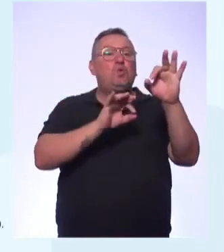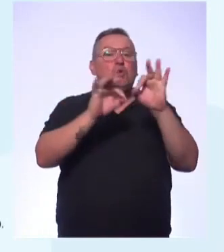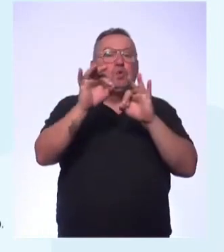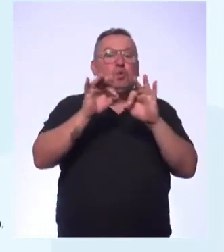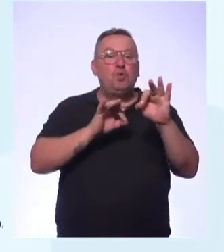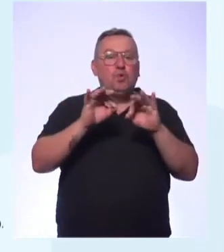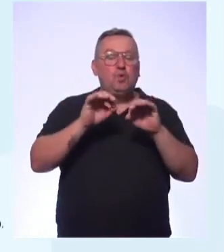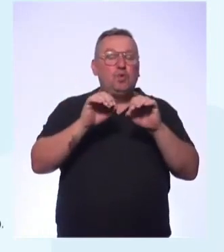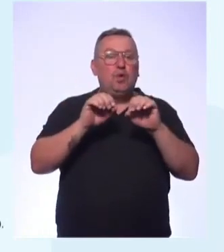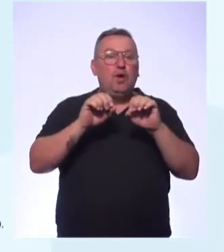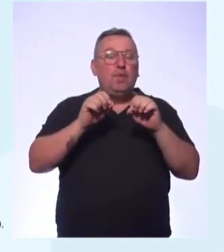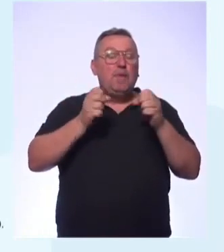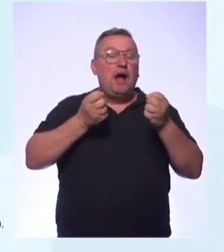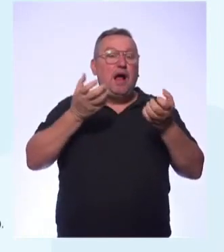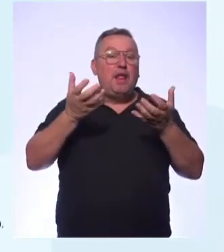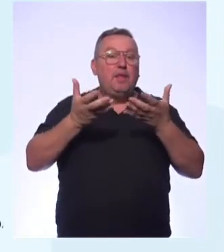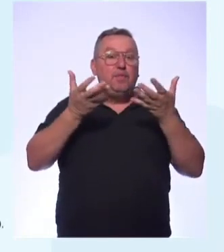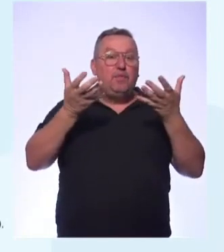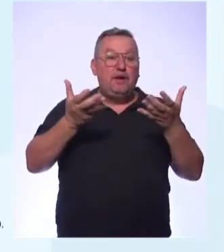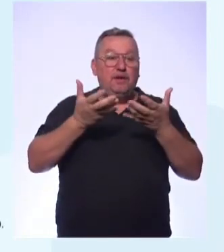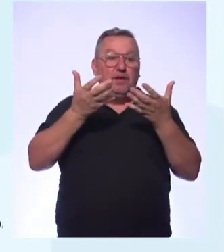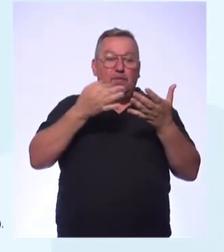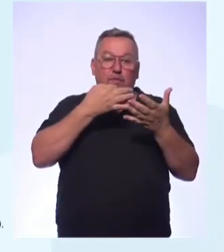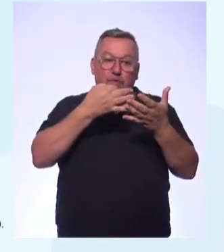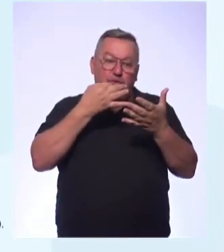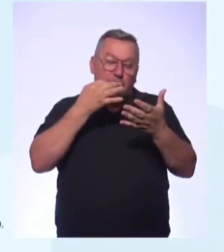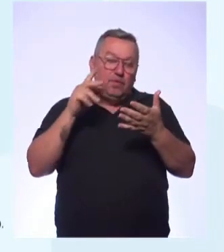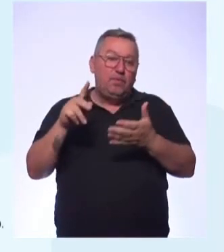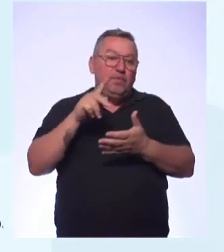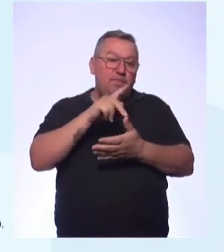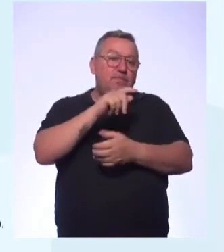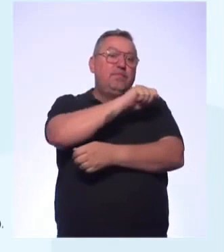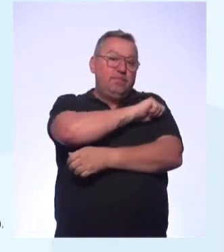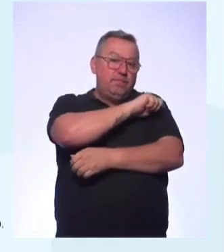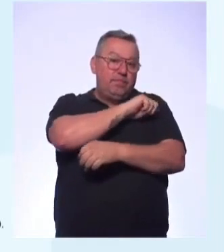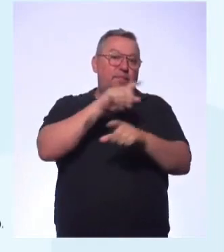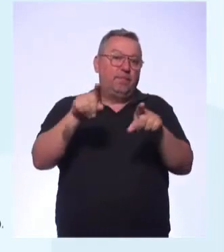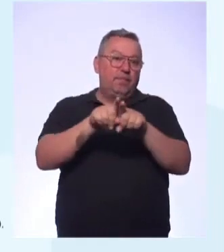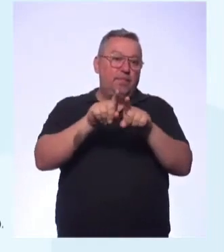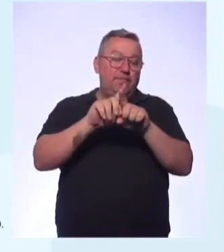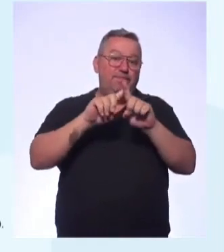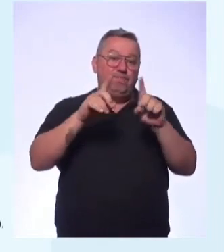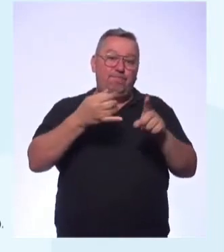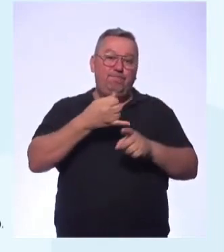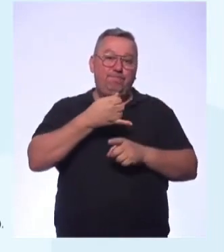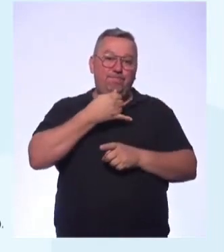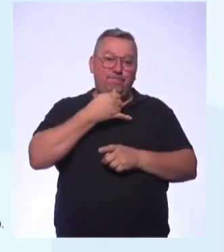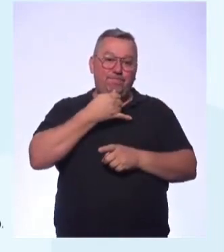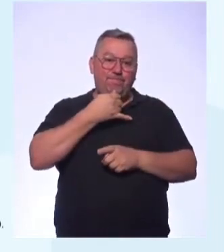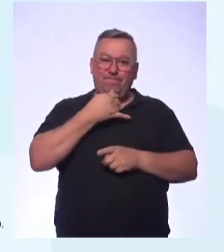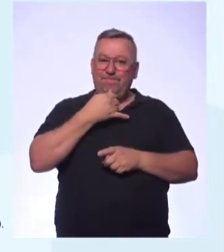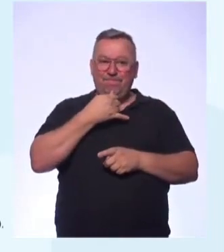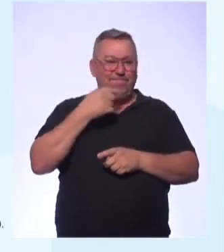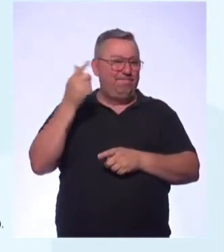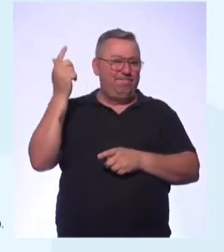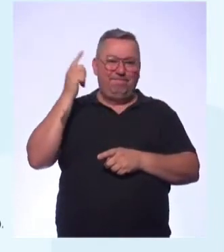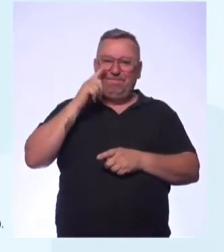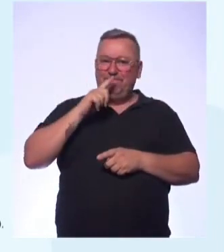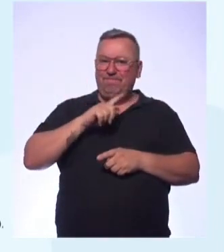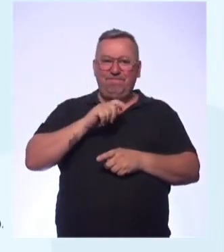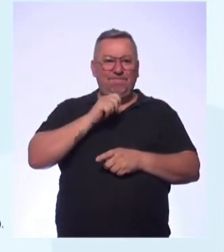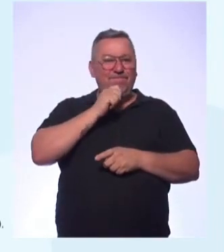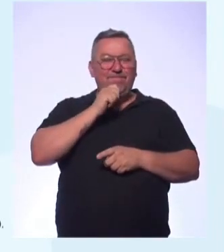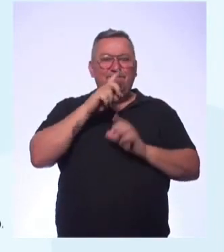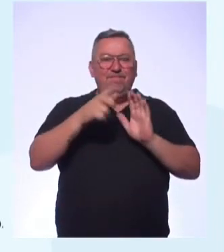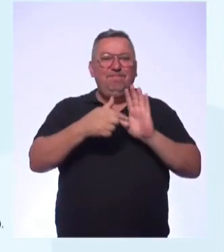de uma animação que tem como sugestão no caderno do professor e no caderno do aluno. Só que, infelizmente, não passou essa animação. Então,